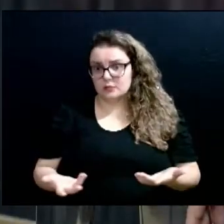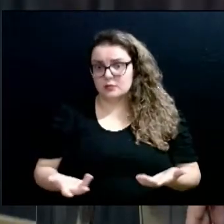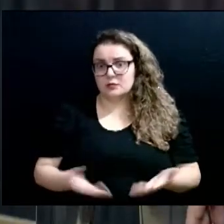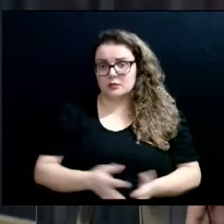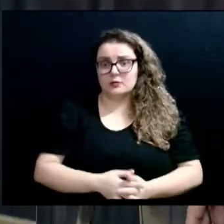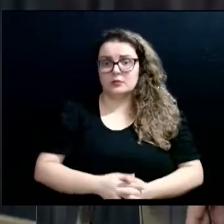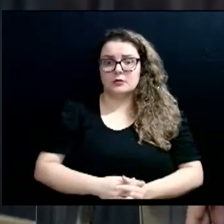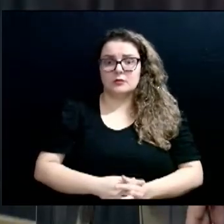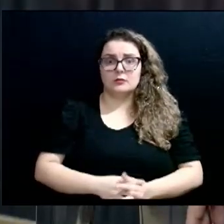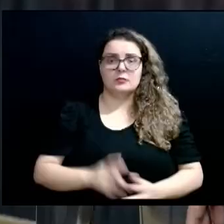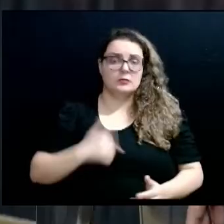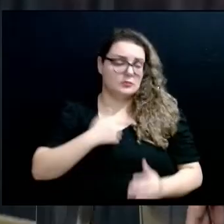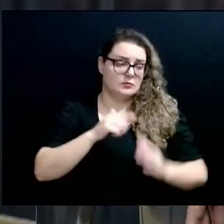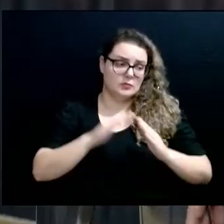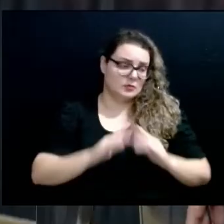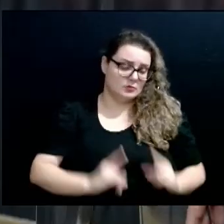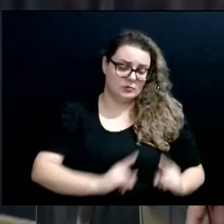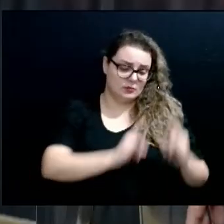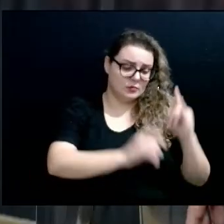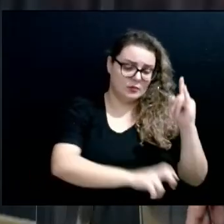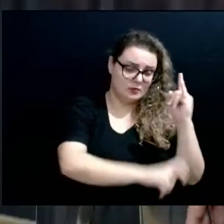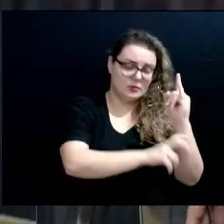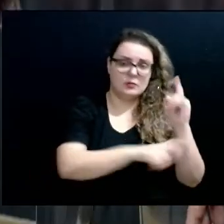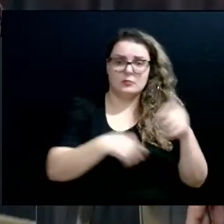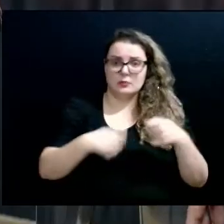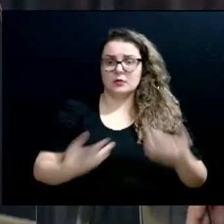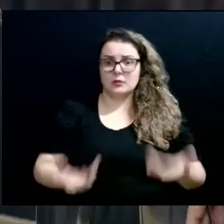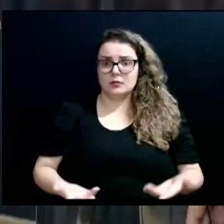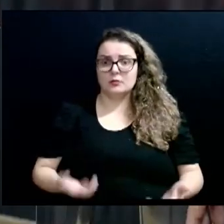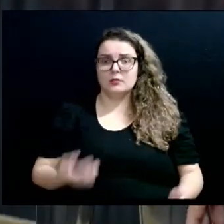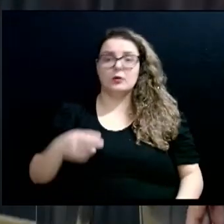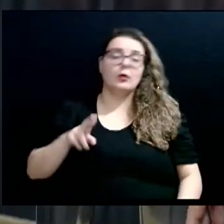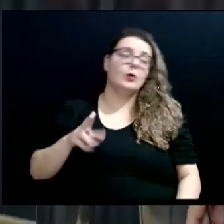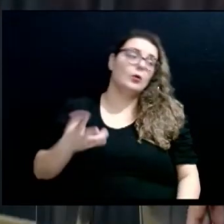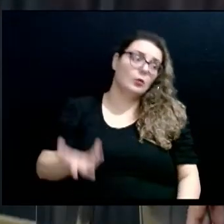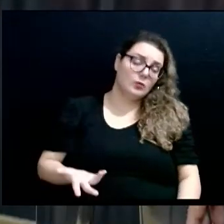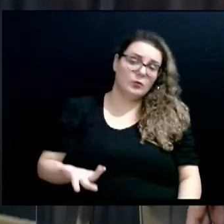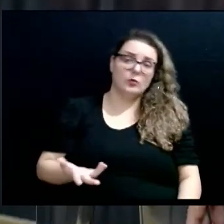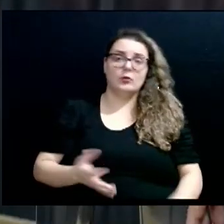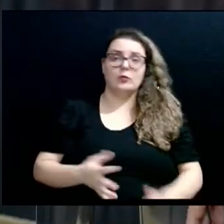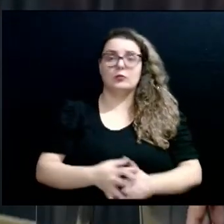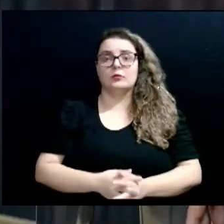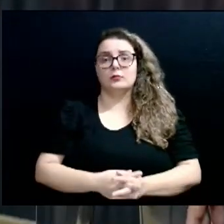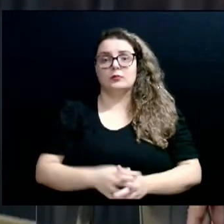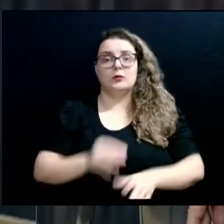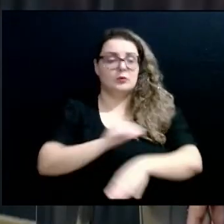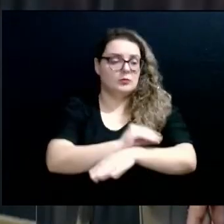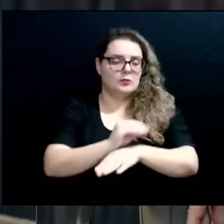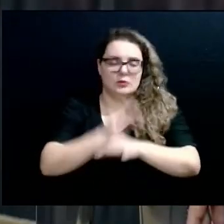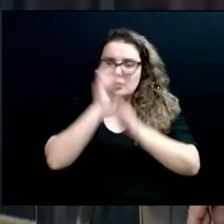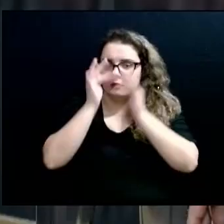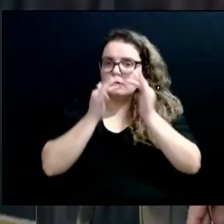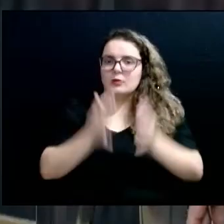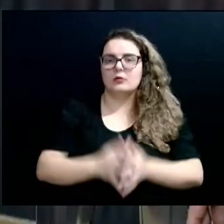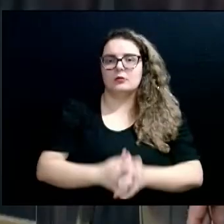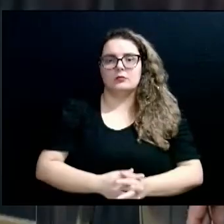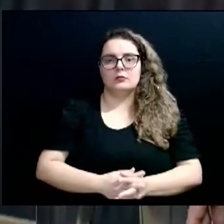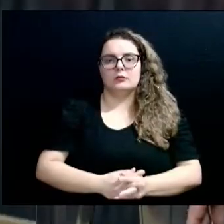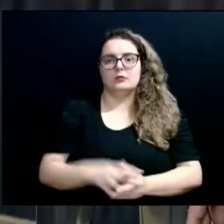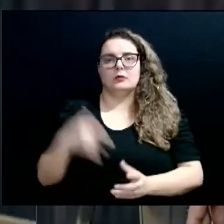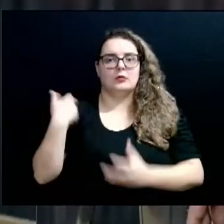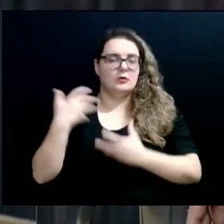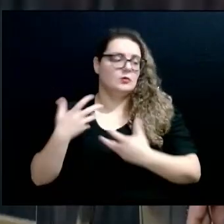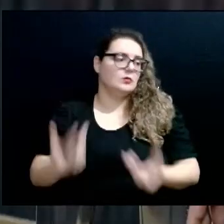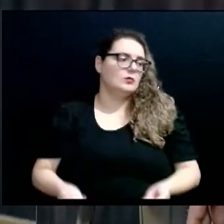casa tem elevador, a gente precisa andar de elevador. Ou ir a cuidar das plantas. A gente sabe que o idoso que faz atividades, mexe